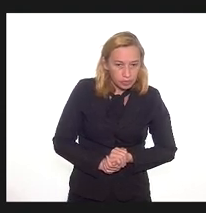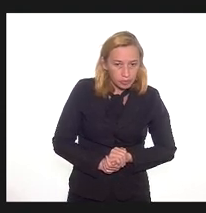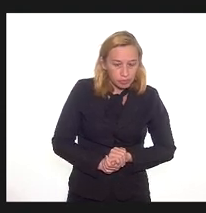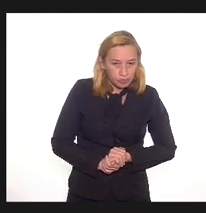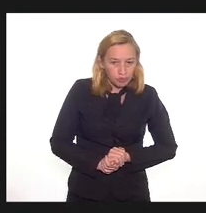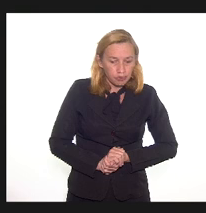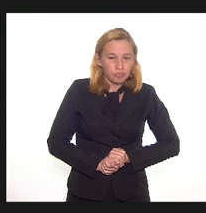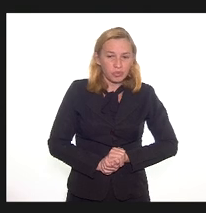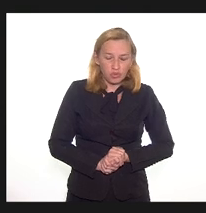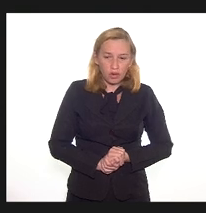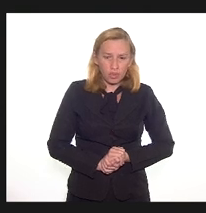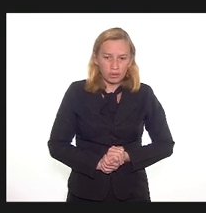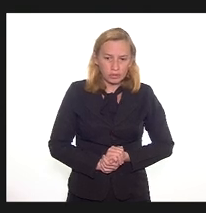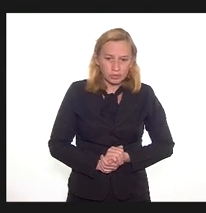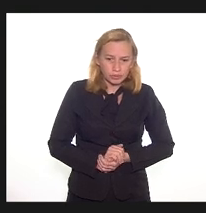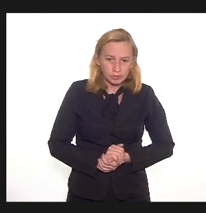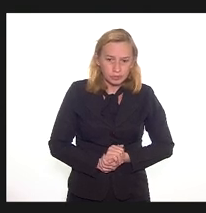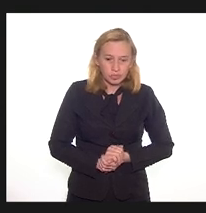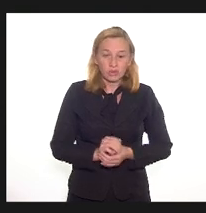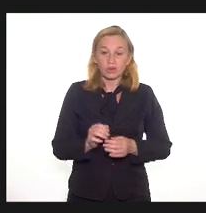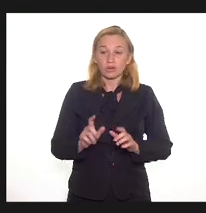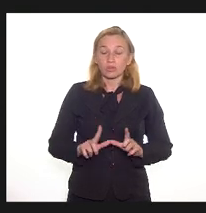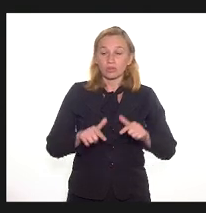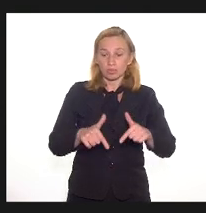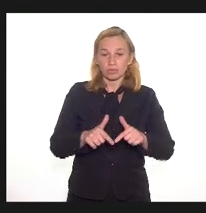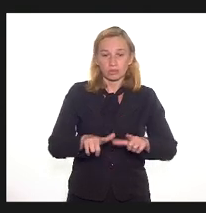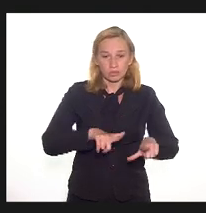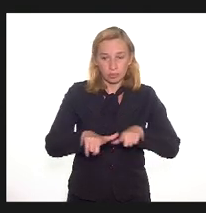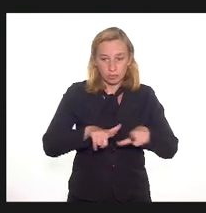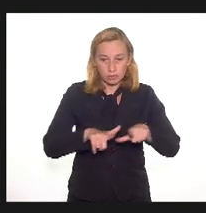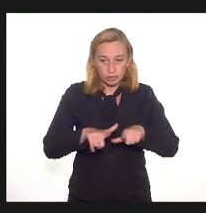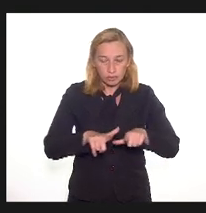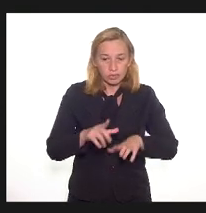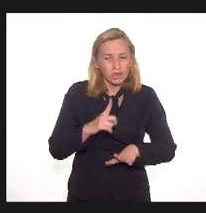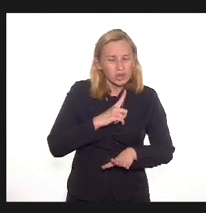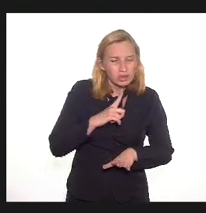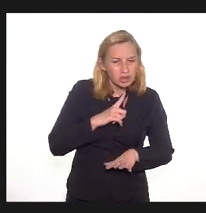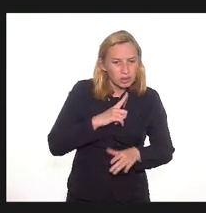que vão ser, que vão entrar em operação, né? Então, nós temos aí